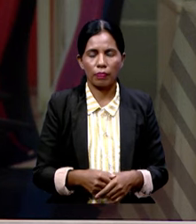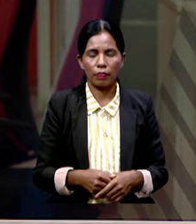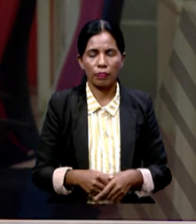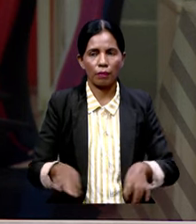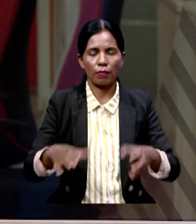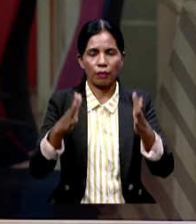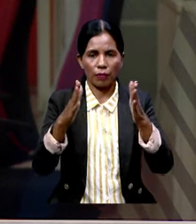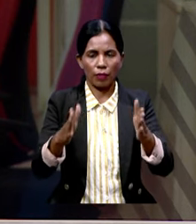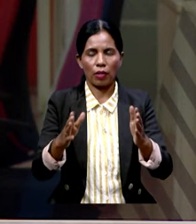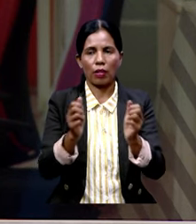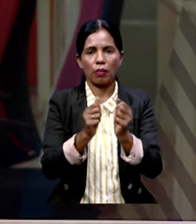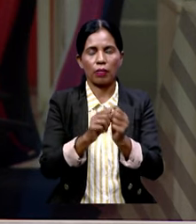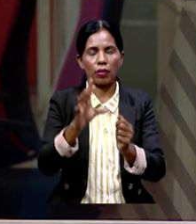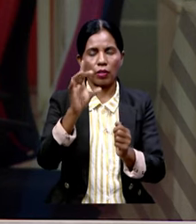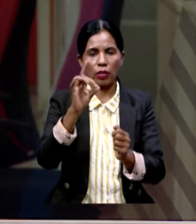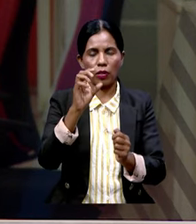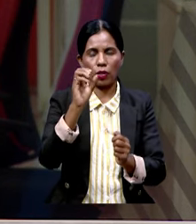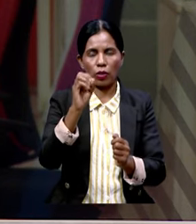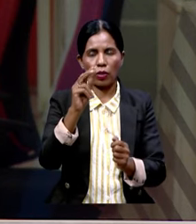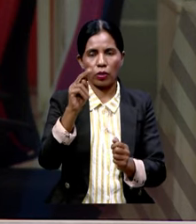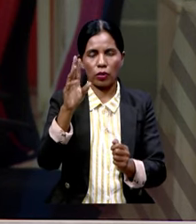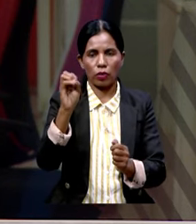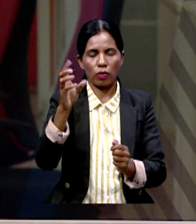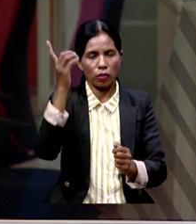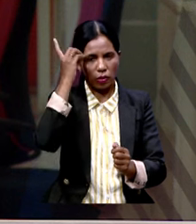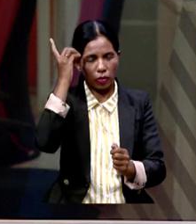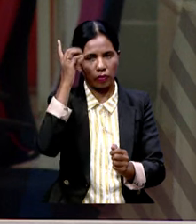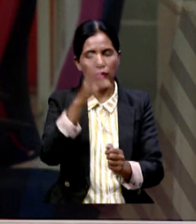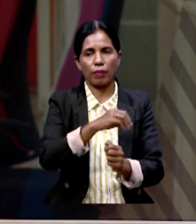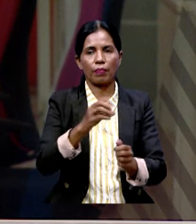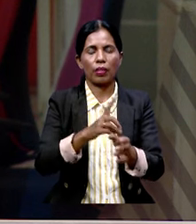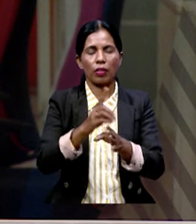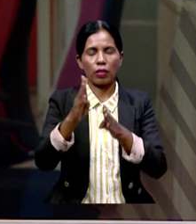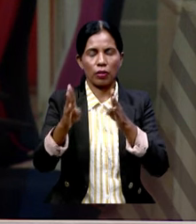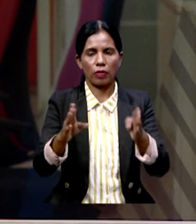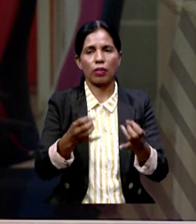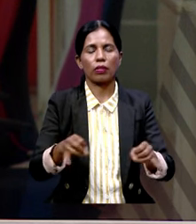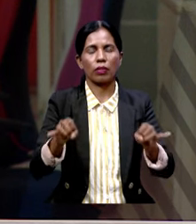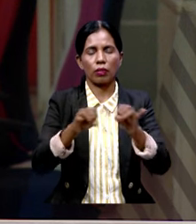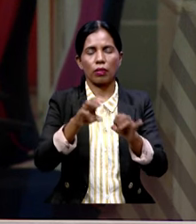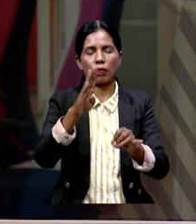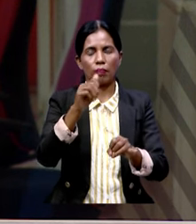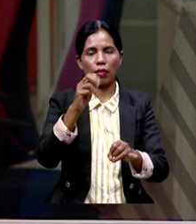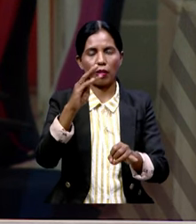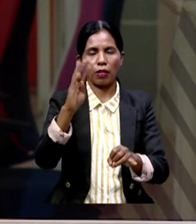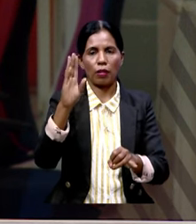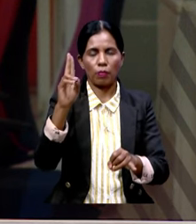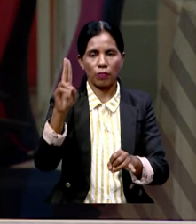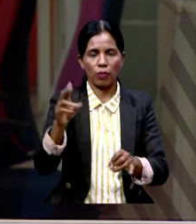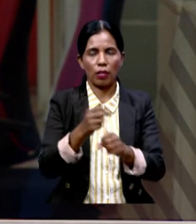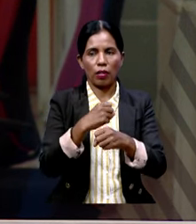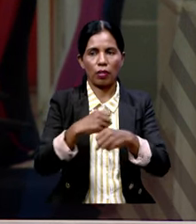Funcionário contratado Nuno Alves da Silva desconfia. Diretor Executivo Instituto Bambu rala o serviço